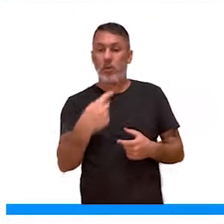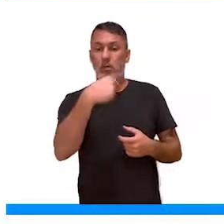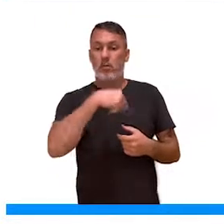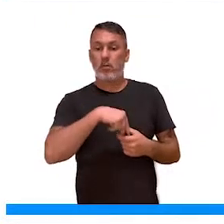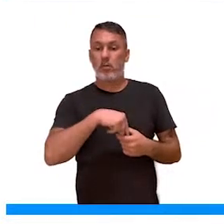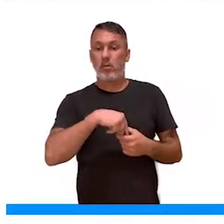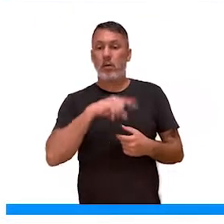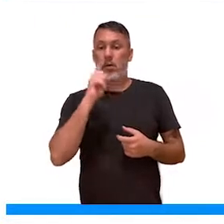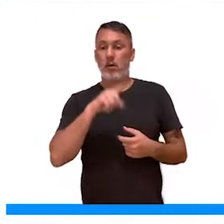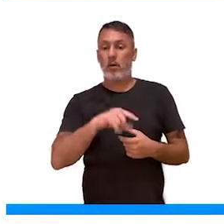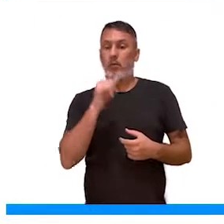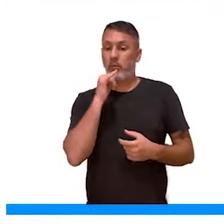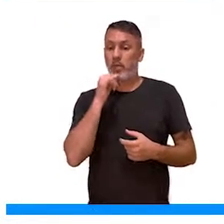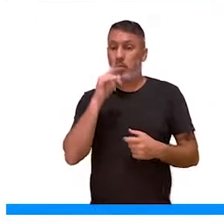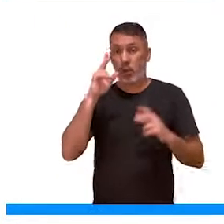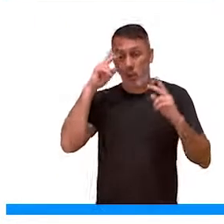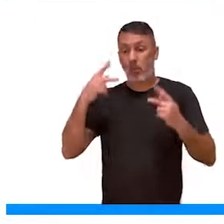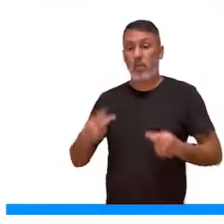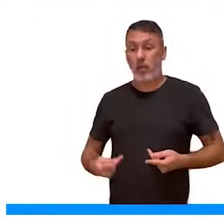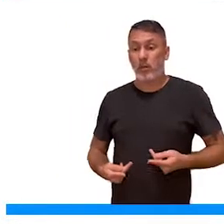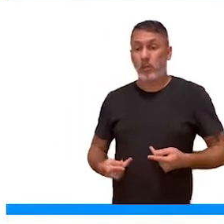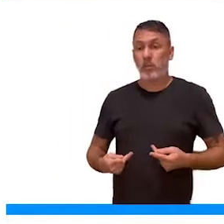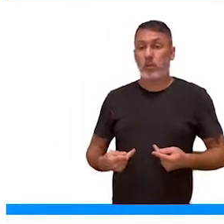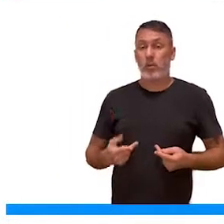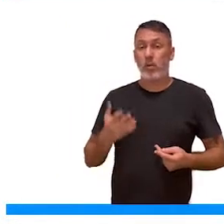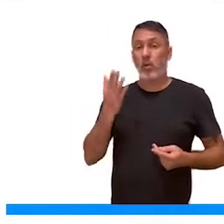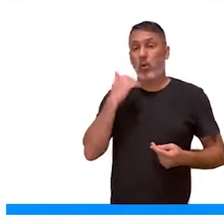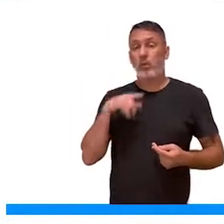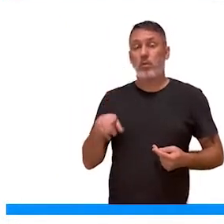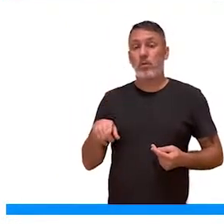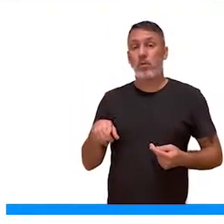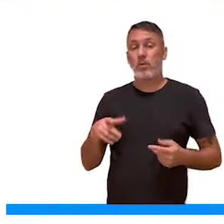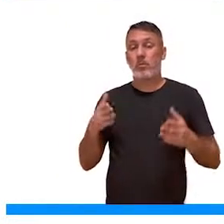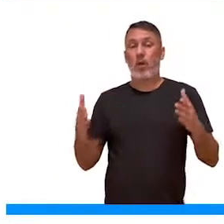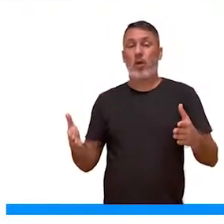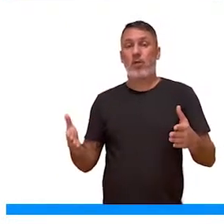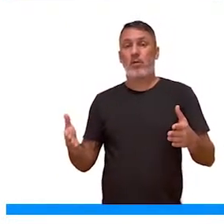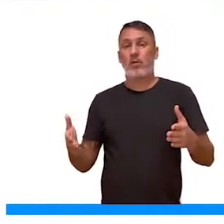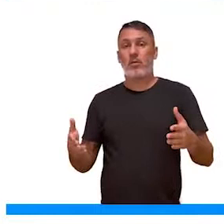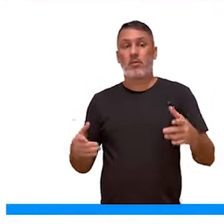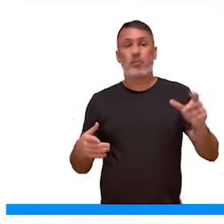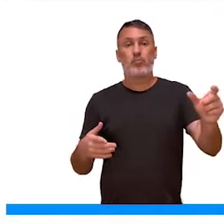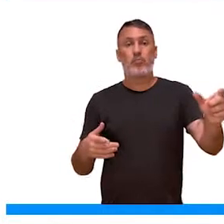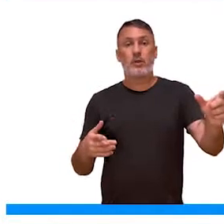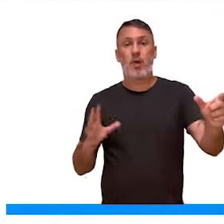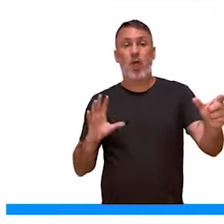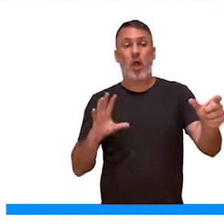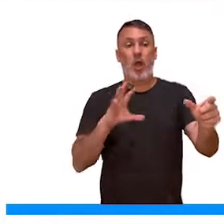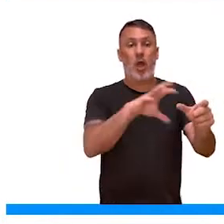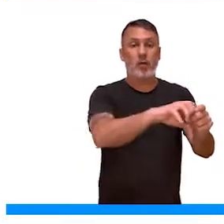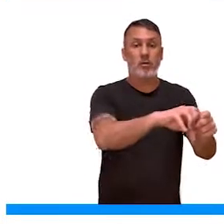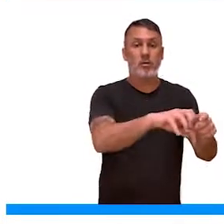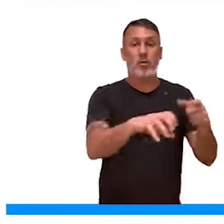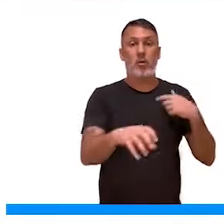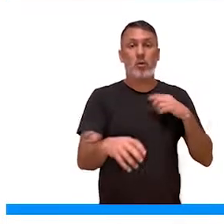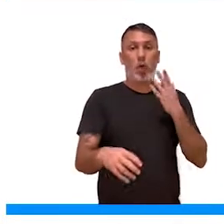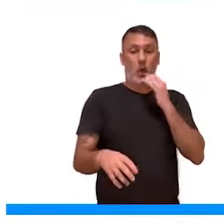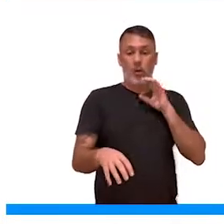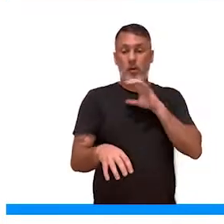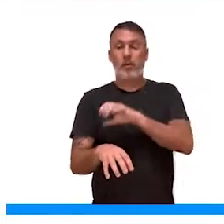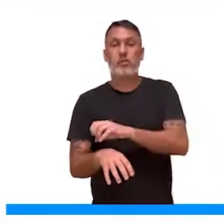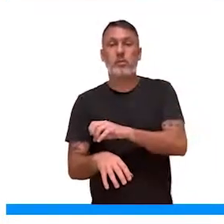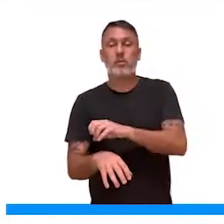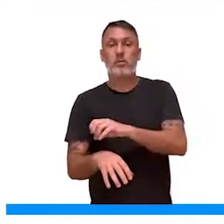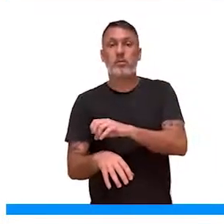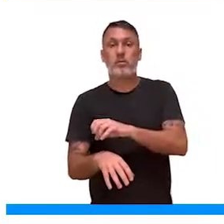elas transportam, né, são transportadas pelo ser humano, para o ser humano, ao ingerir um peixe maior, geralmente cru. Então, o